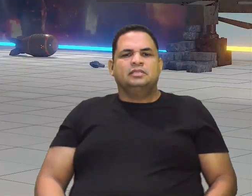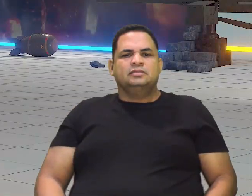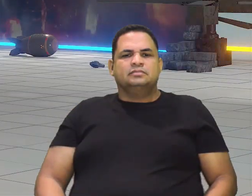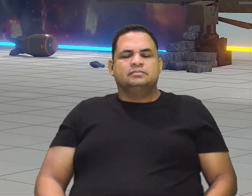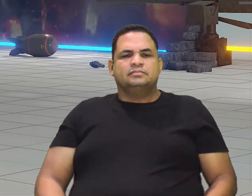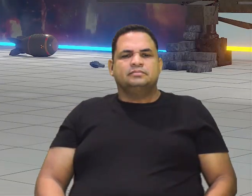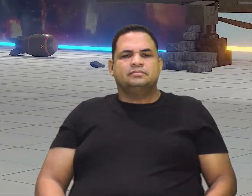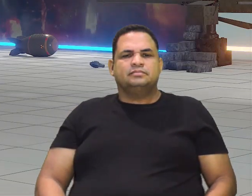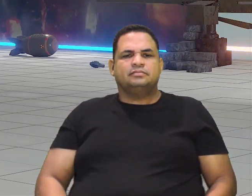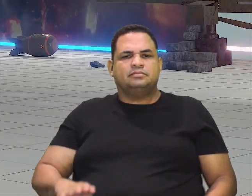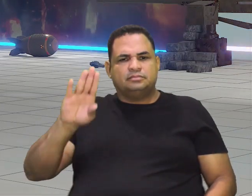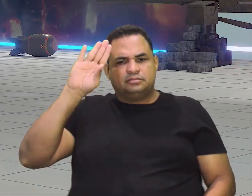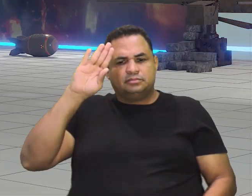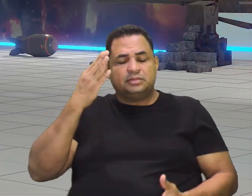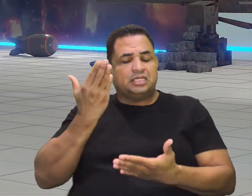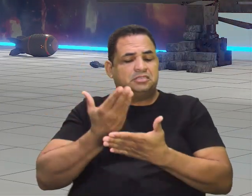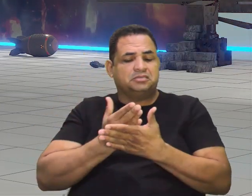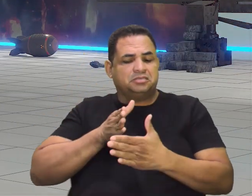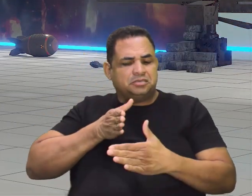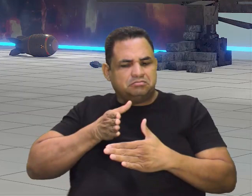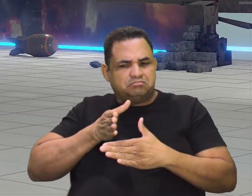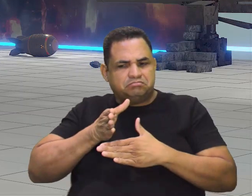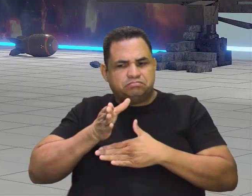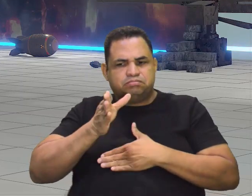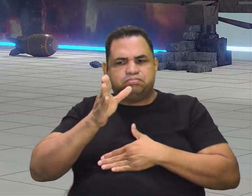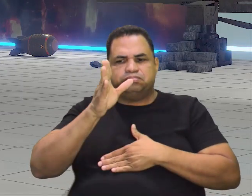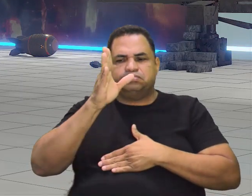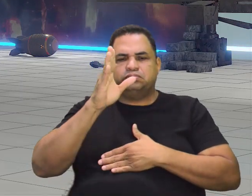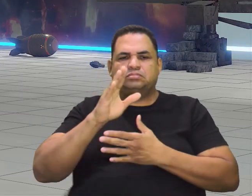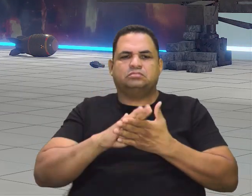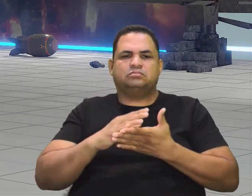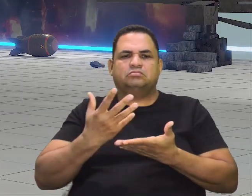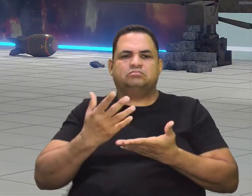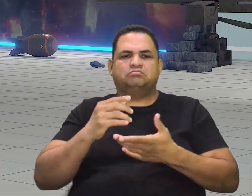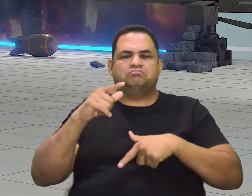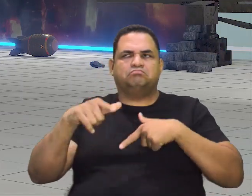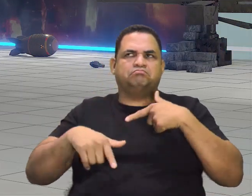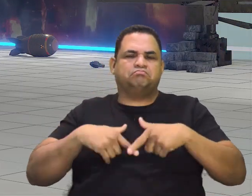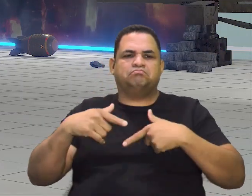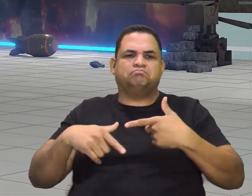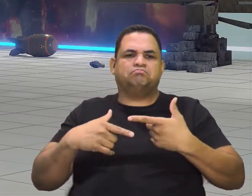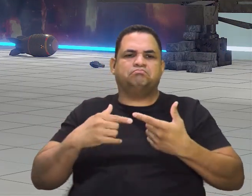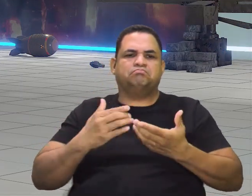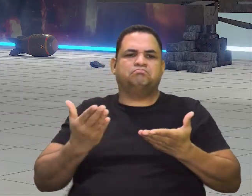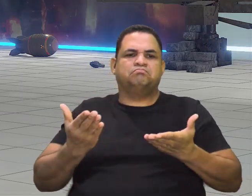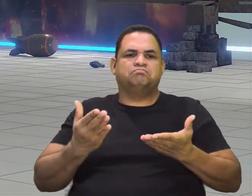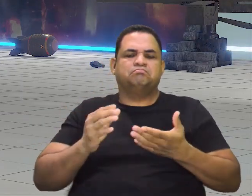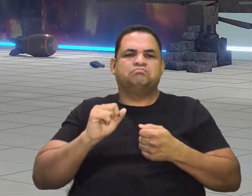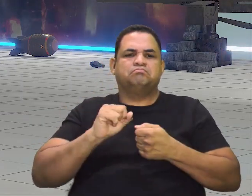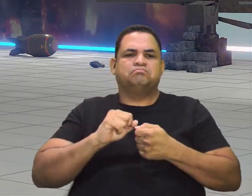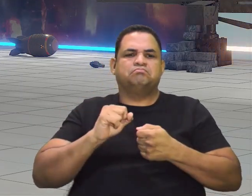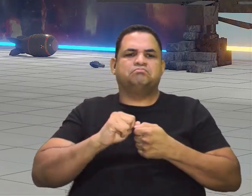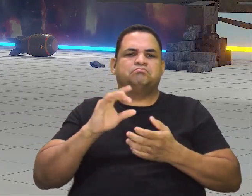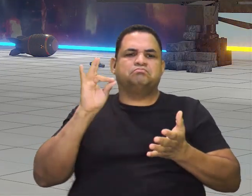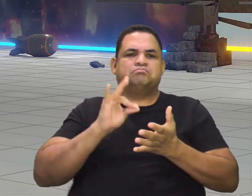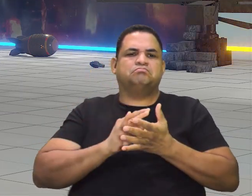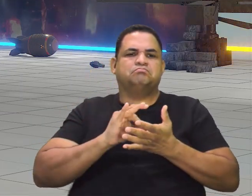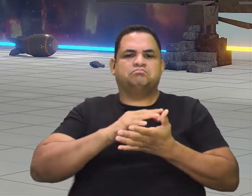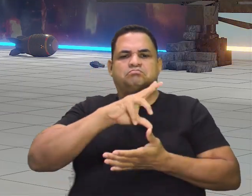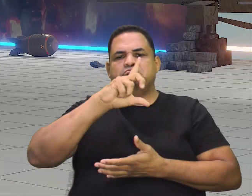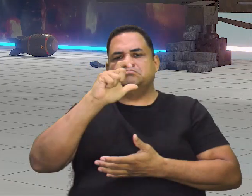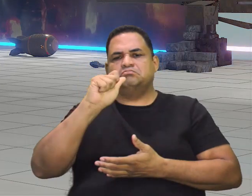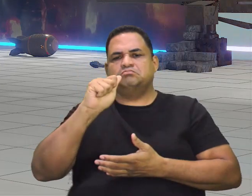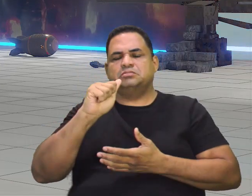Eles acreditavam que a história era linear, que a história era mutável, que eles poderiam reproduzir, que a história era feita de fato, de